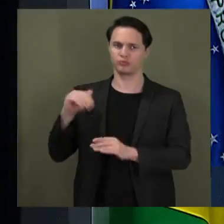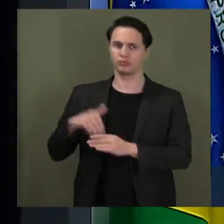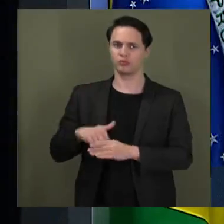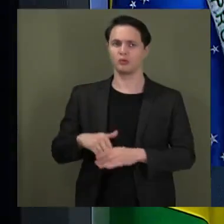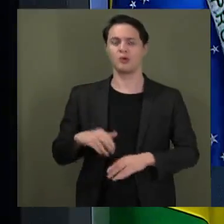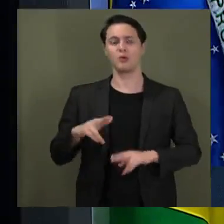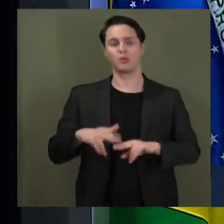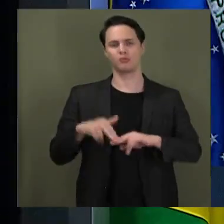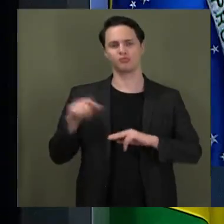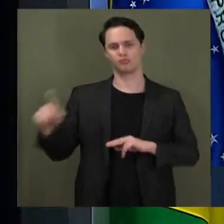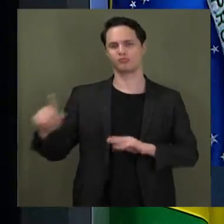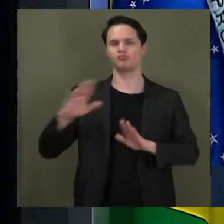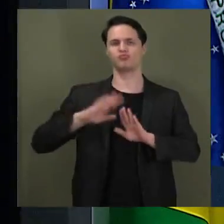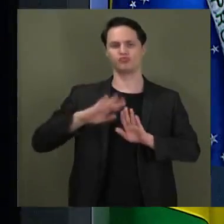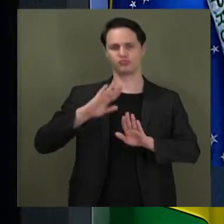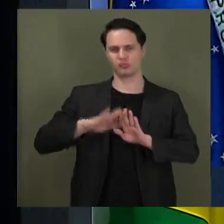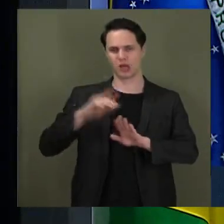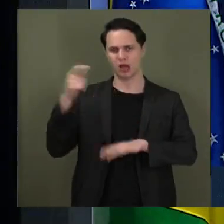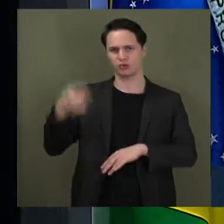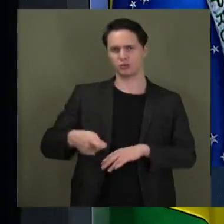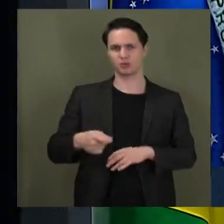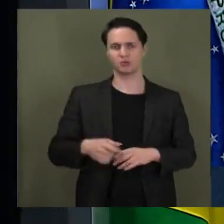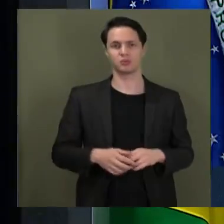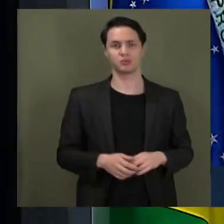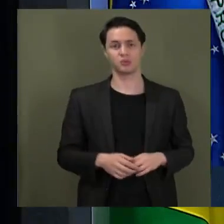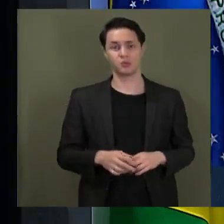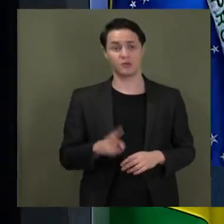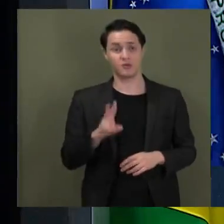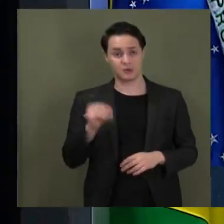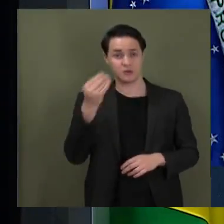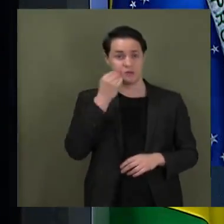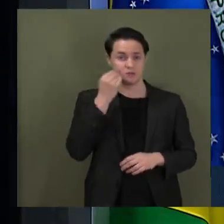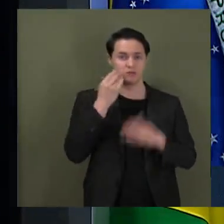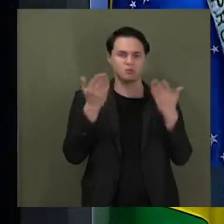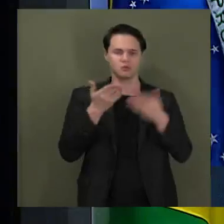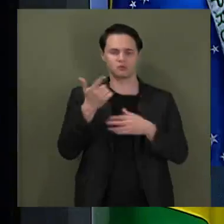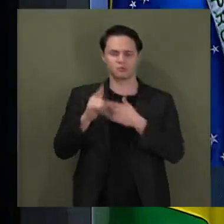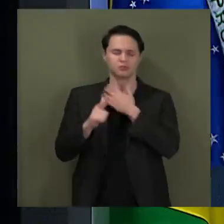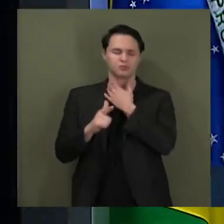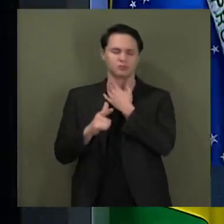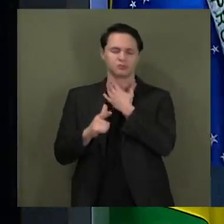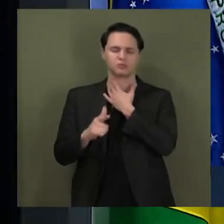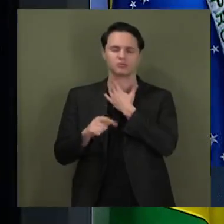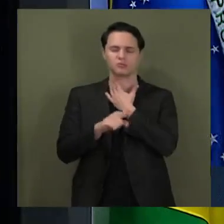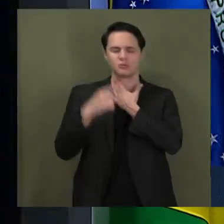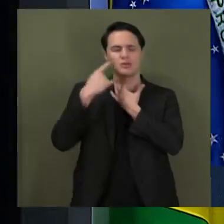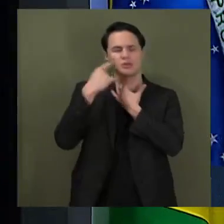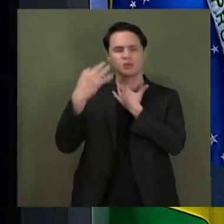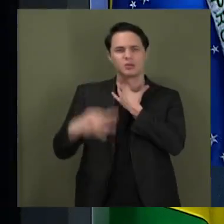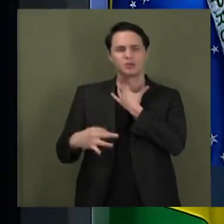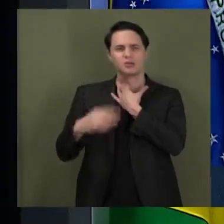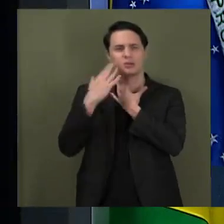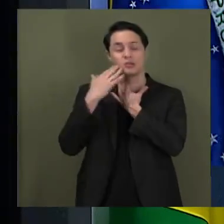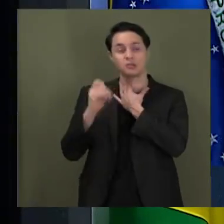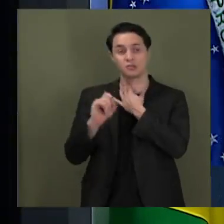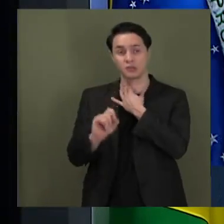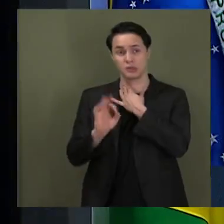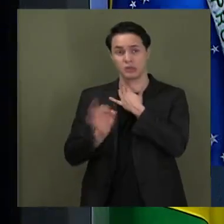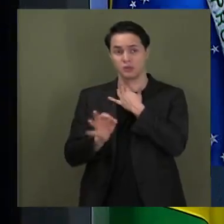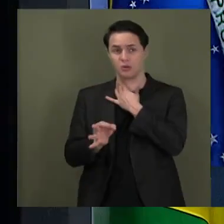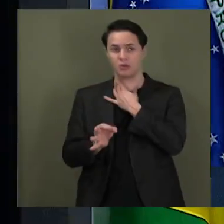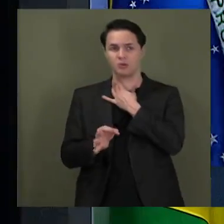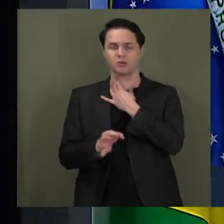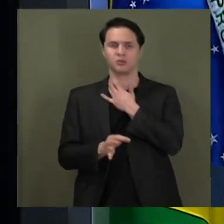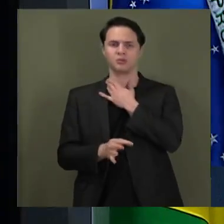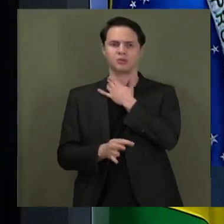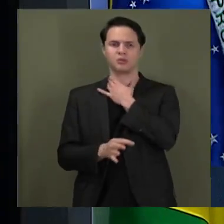face do seu caráter autoritário. Vão tentar agora de novo, pode ter certeza disso. Pode ter certeza disso.